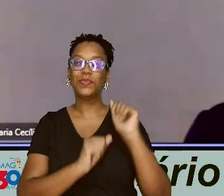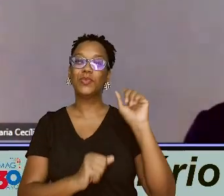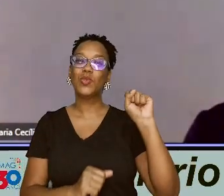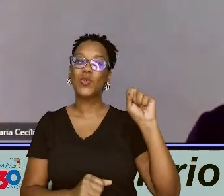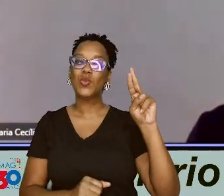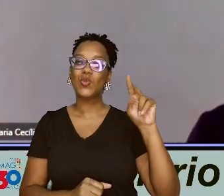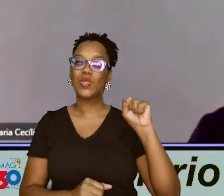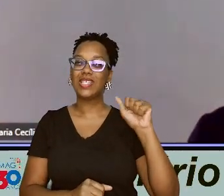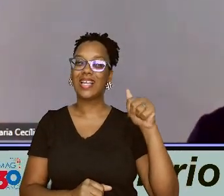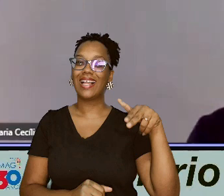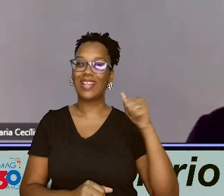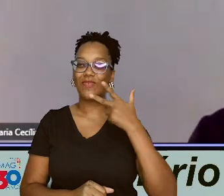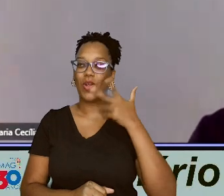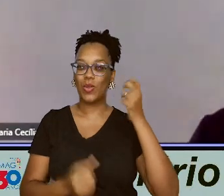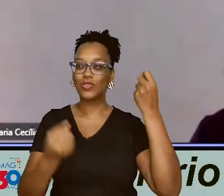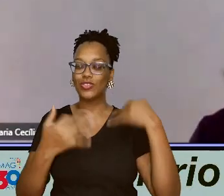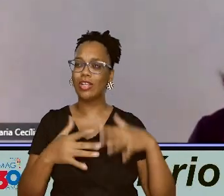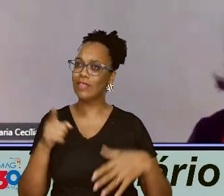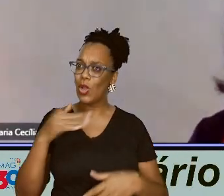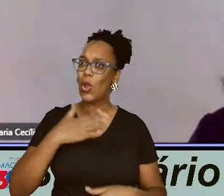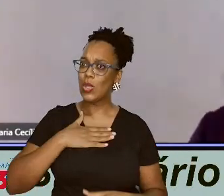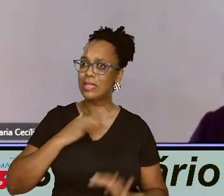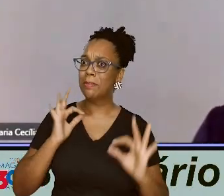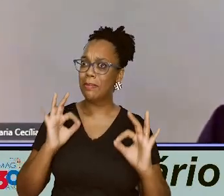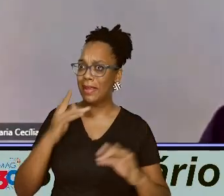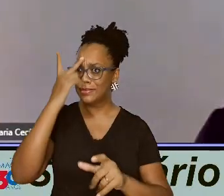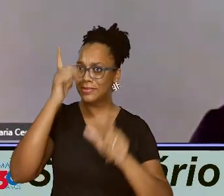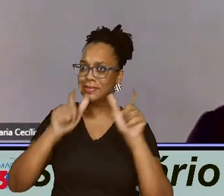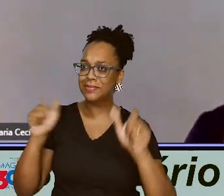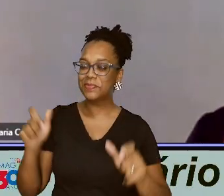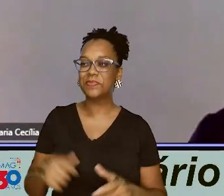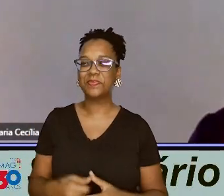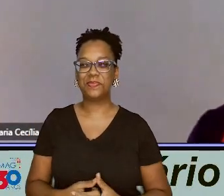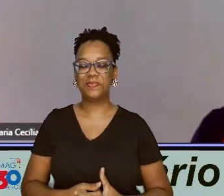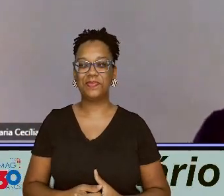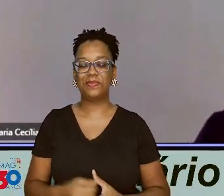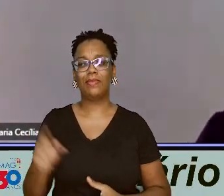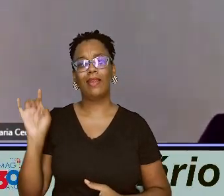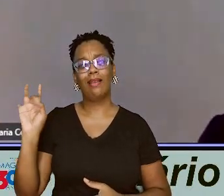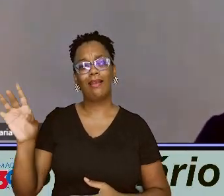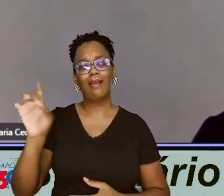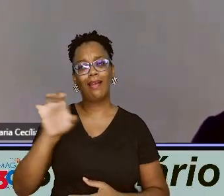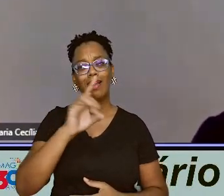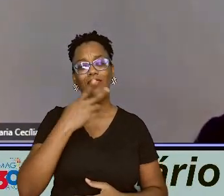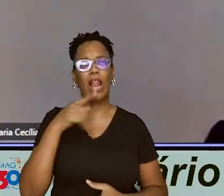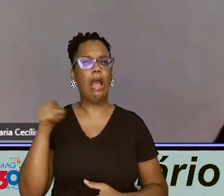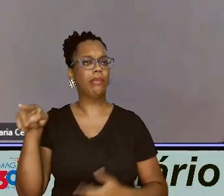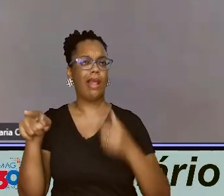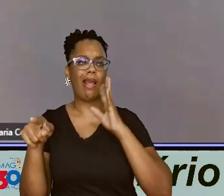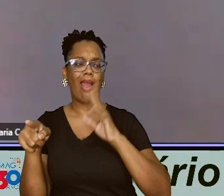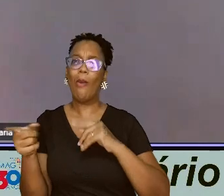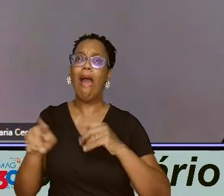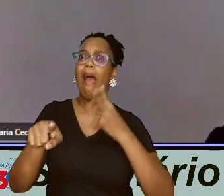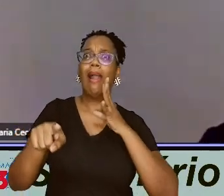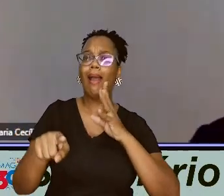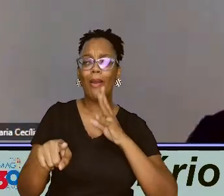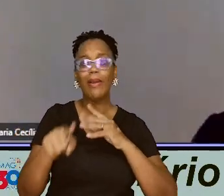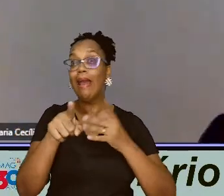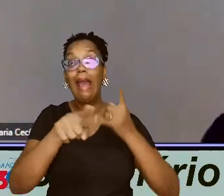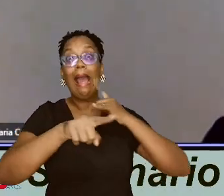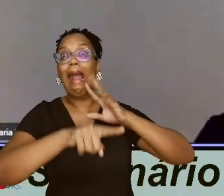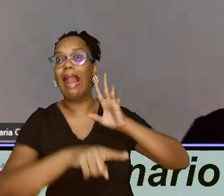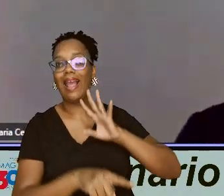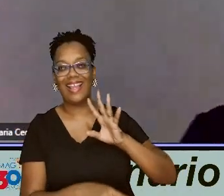nas nossas conversas, ela falou, nossa, você gostou mesmo desse pessoal, né? Cada um de vocês que eu falo, ah, ele é muito legal. Não, esse é muito